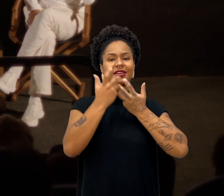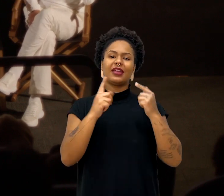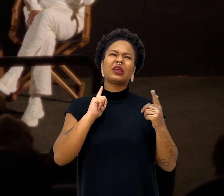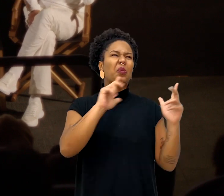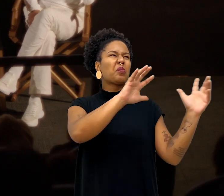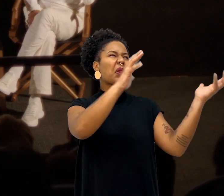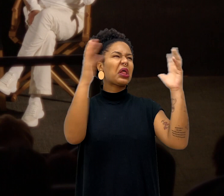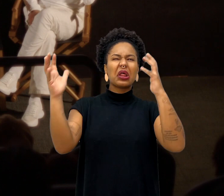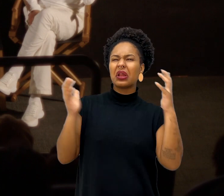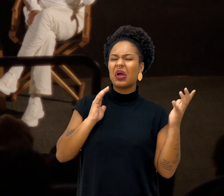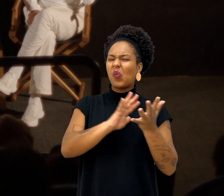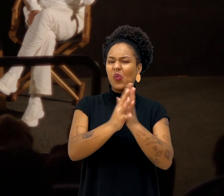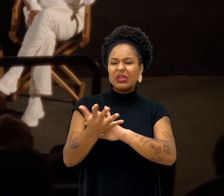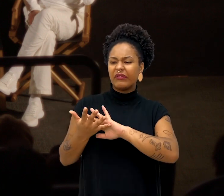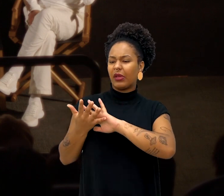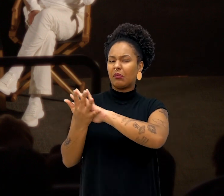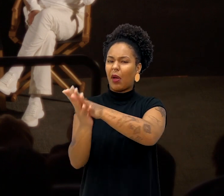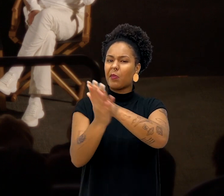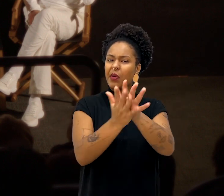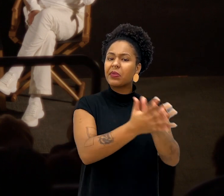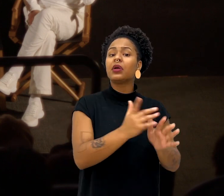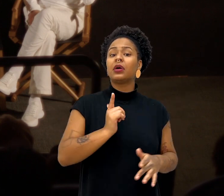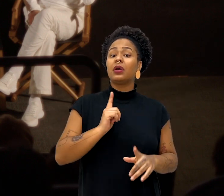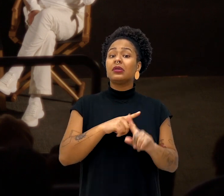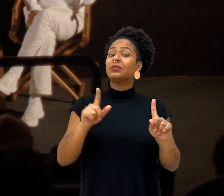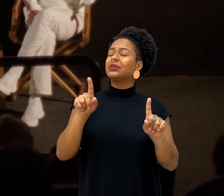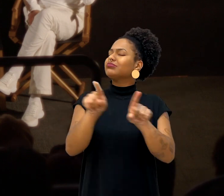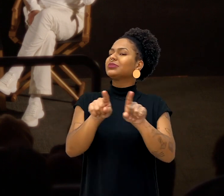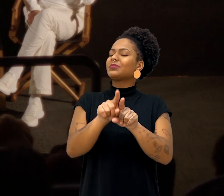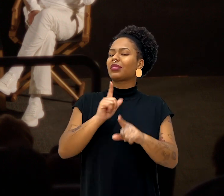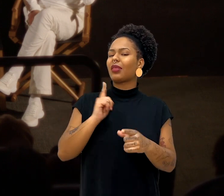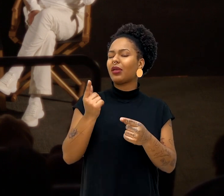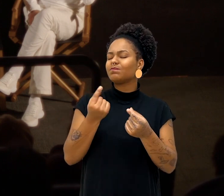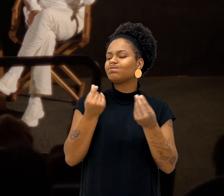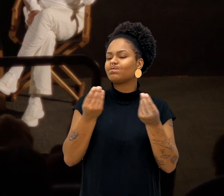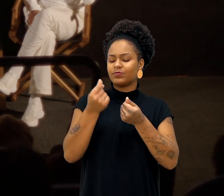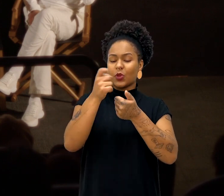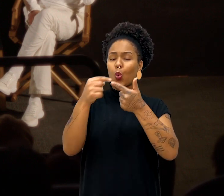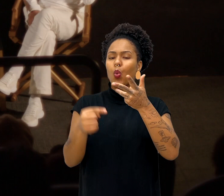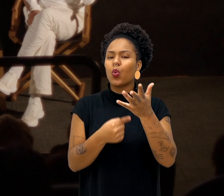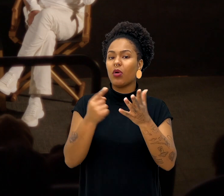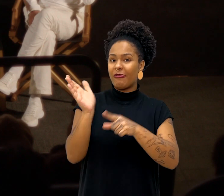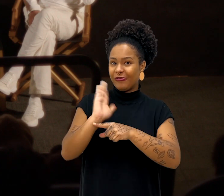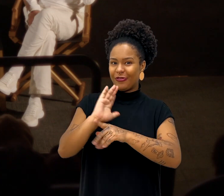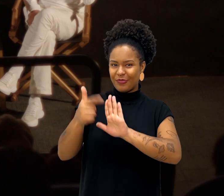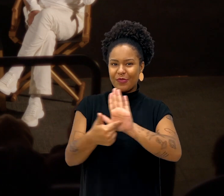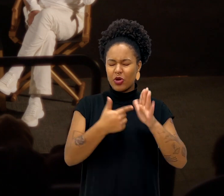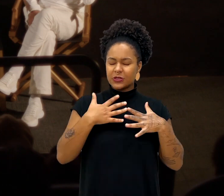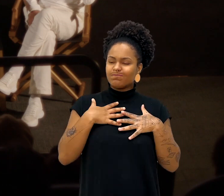e que eles passaram 2 dias cantando. Então, para além da tragédia, para além do extermínio,